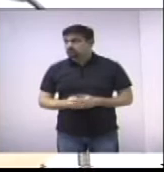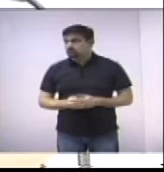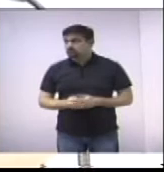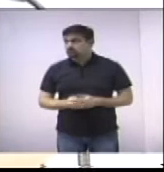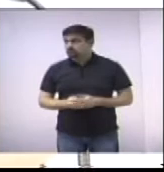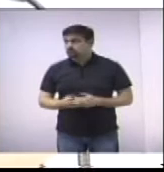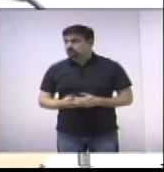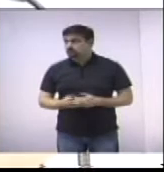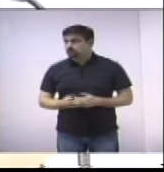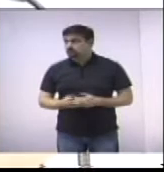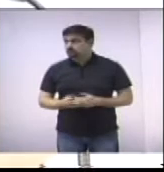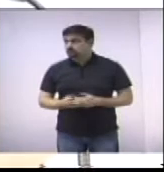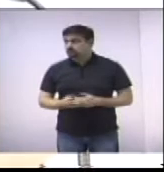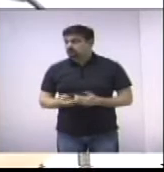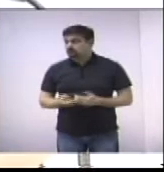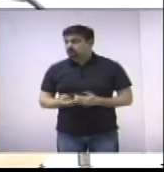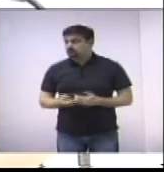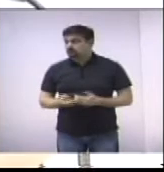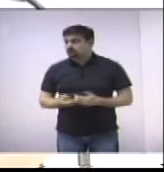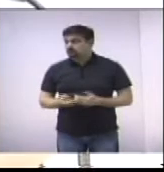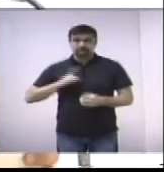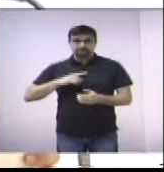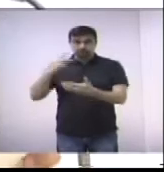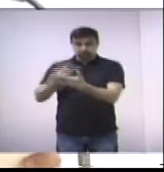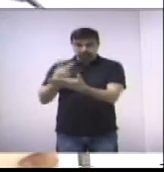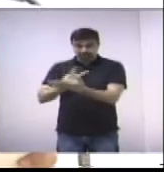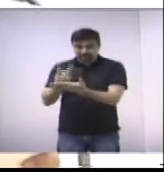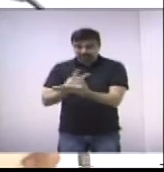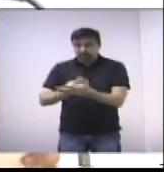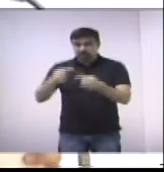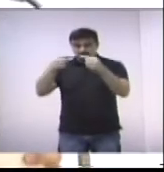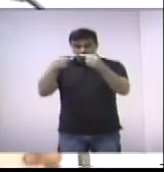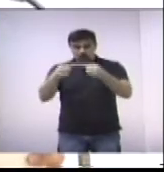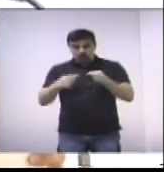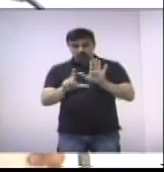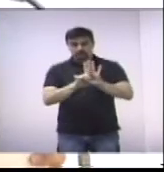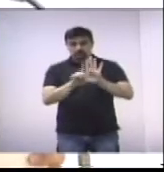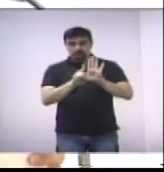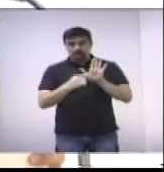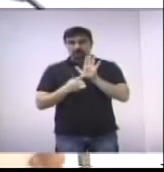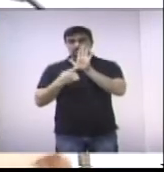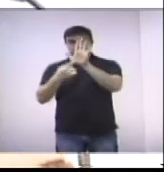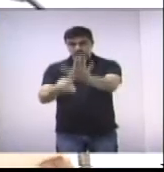demais permissivos legais pertinentes a apresentar.